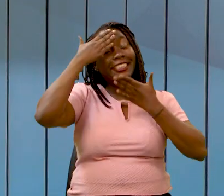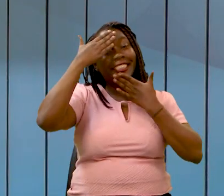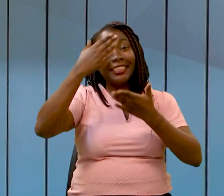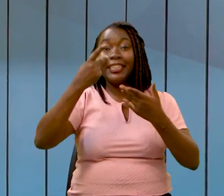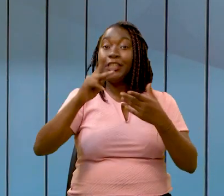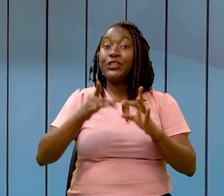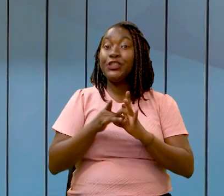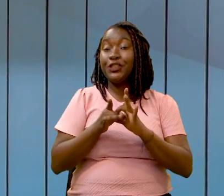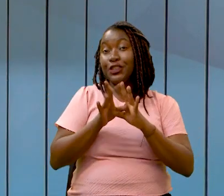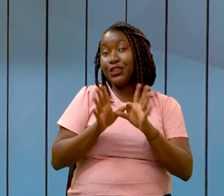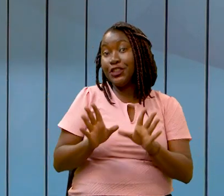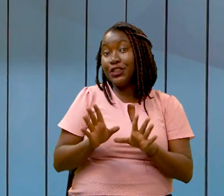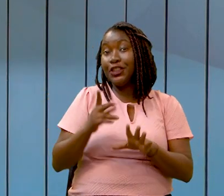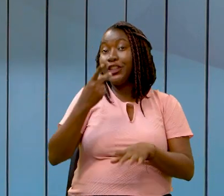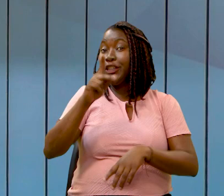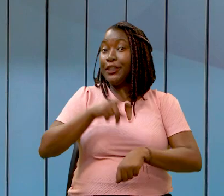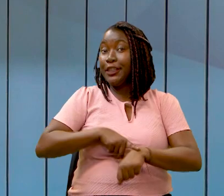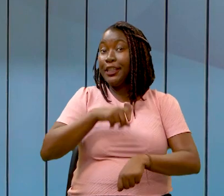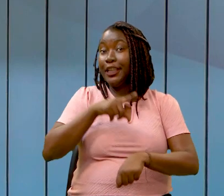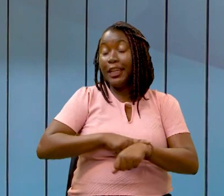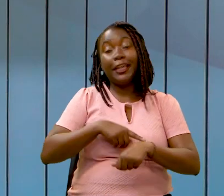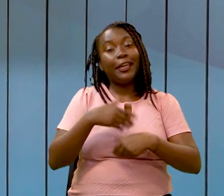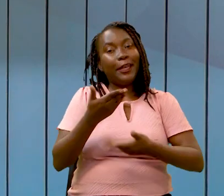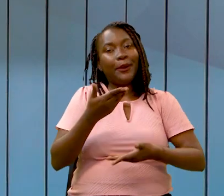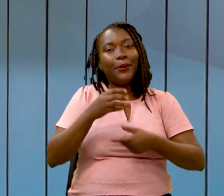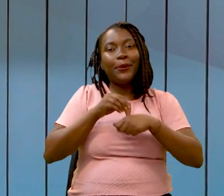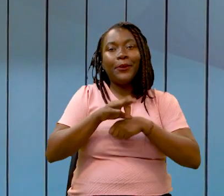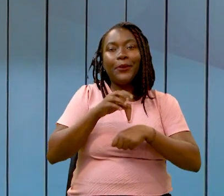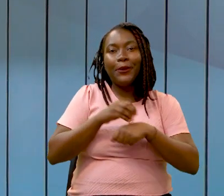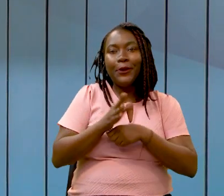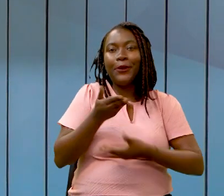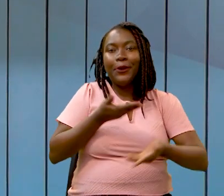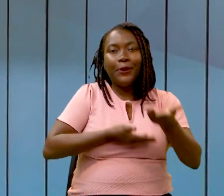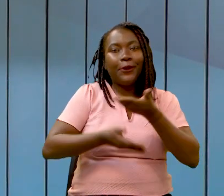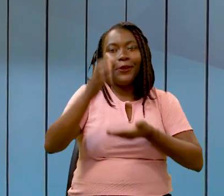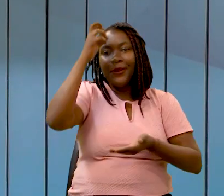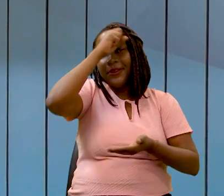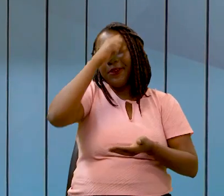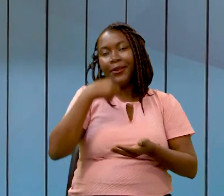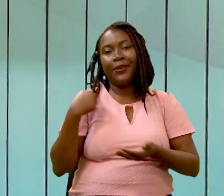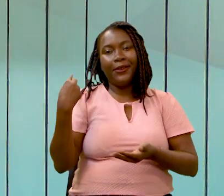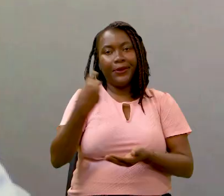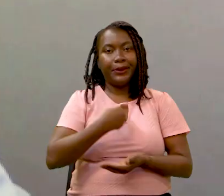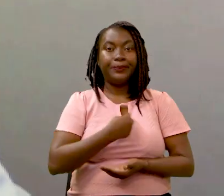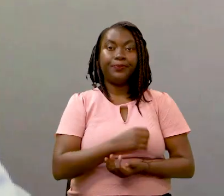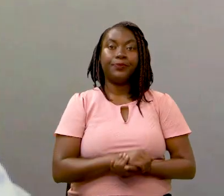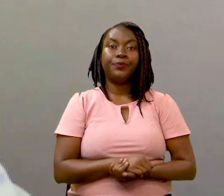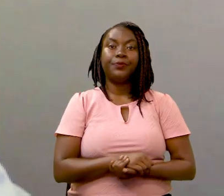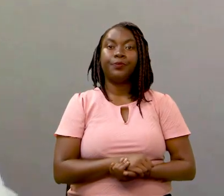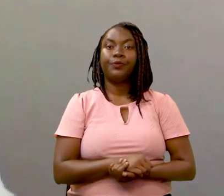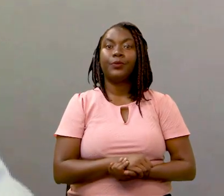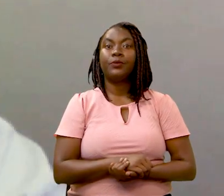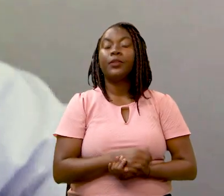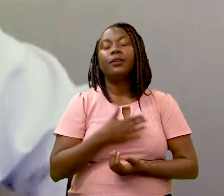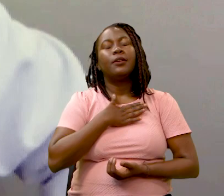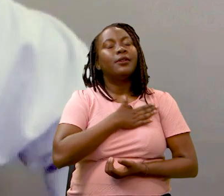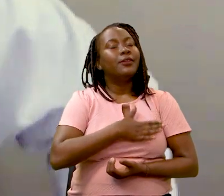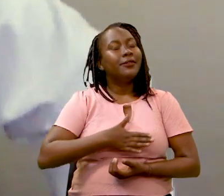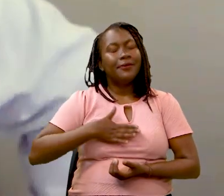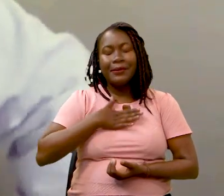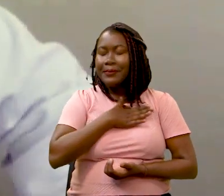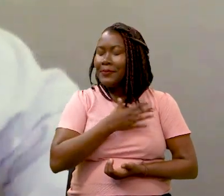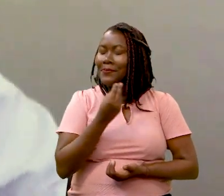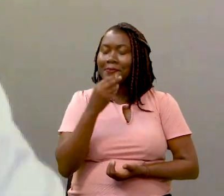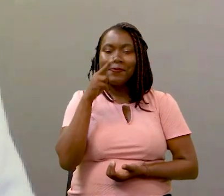pela sua disposição, seu tempo, né, em compartilhar conhecimento aqui conosco. É um prazer, é um